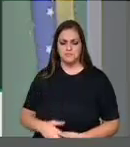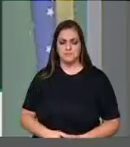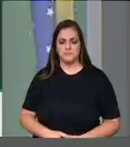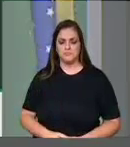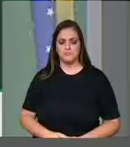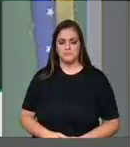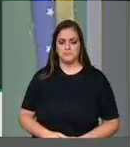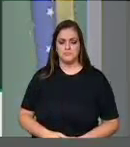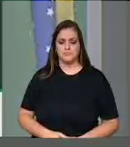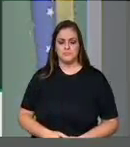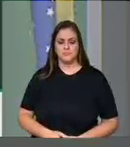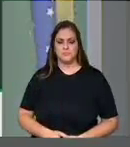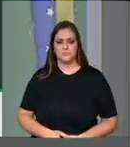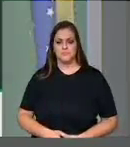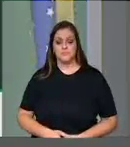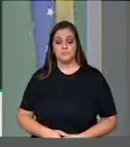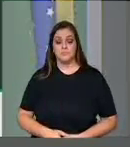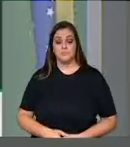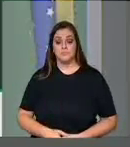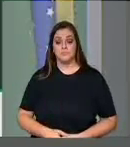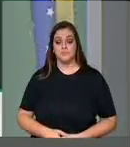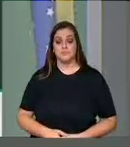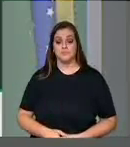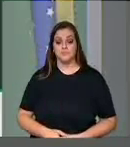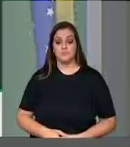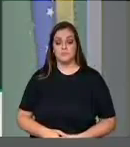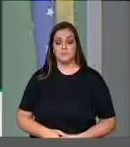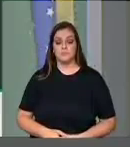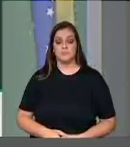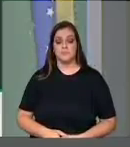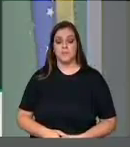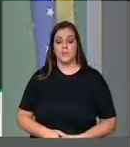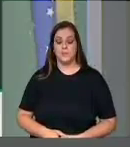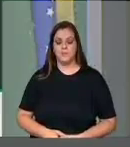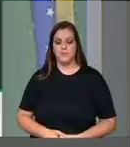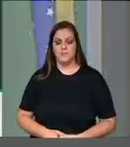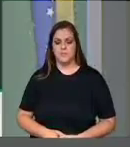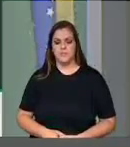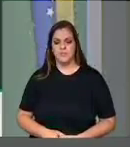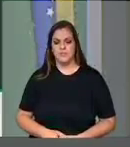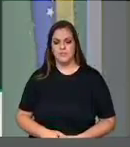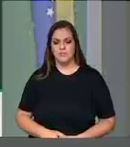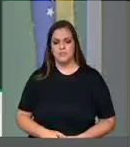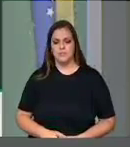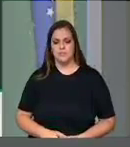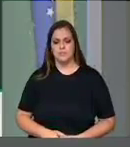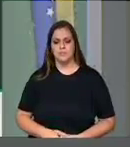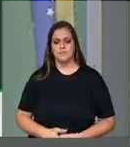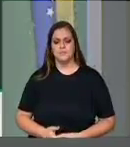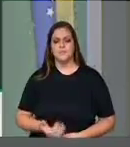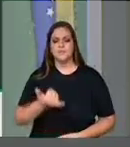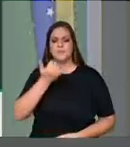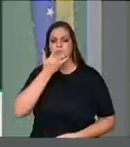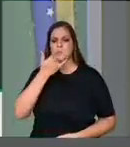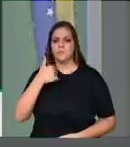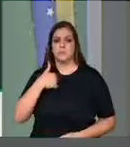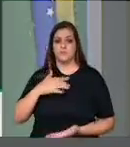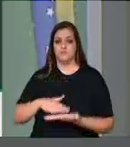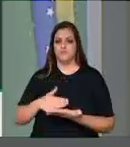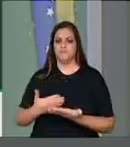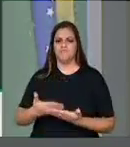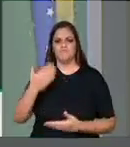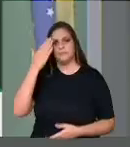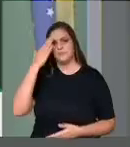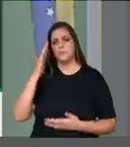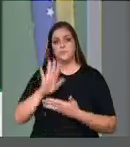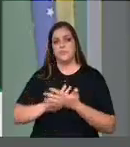Temer, que eu achei que o juiz era apenas político, não era o juiz jurídico. O juiz jurídico, ele responde a seu devido tempo. Nós vimos